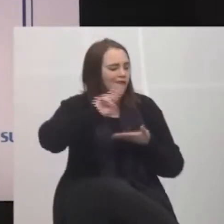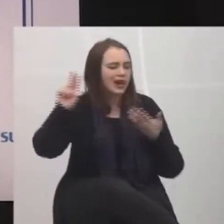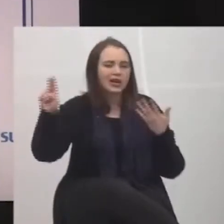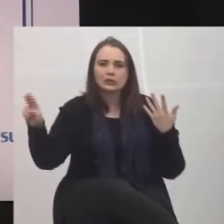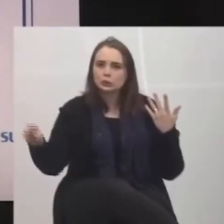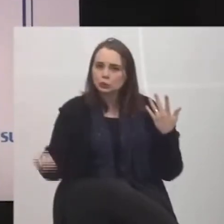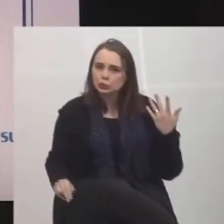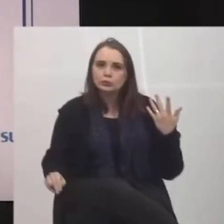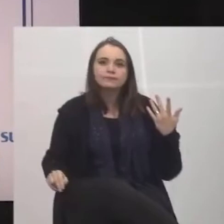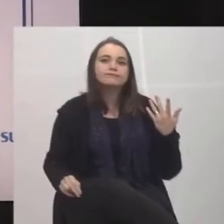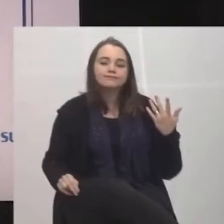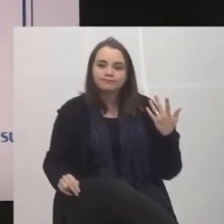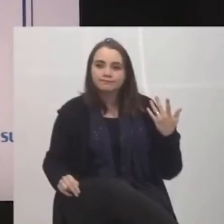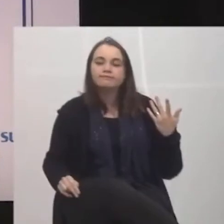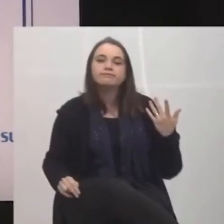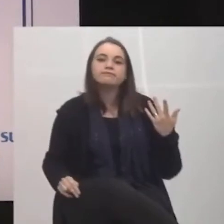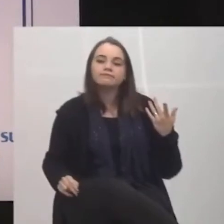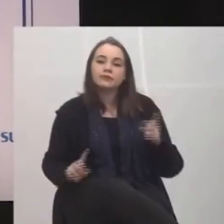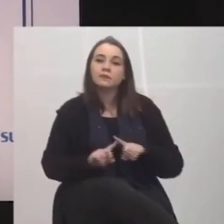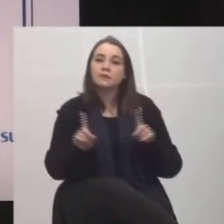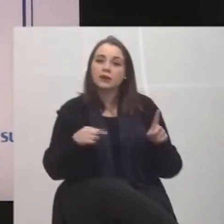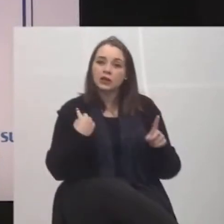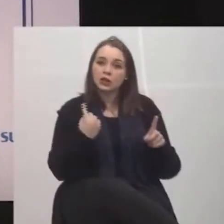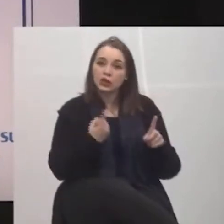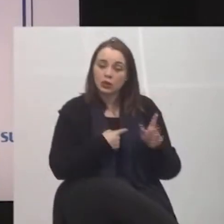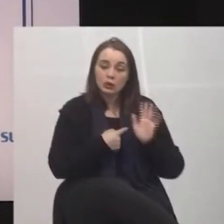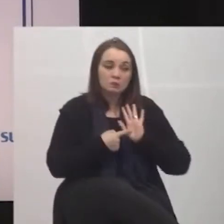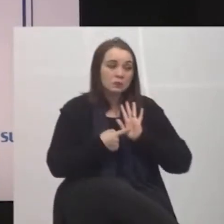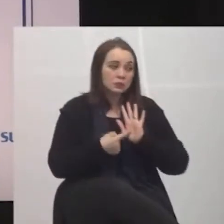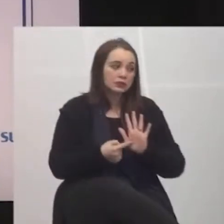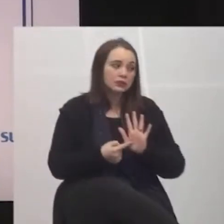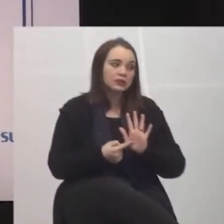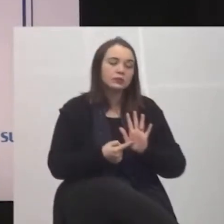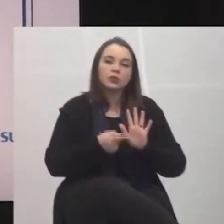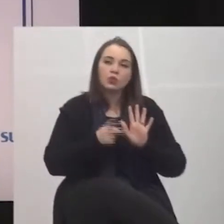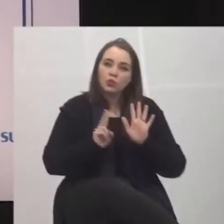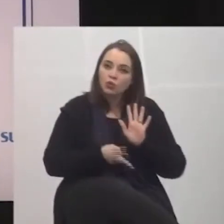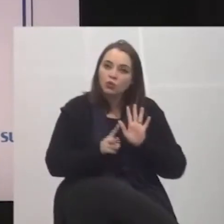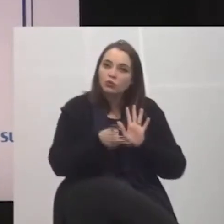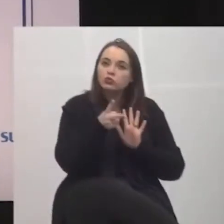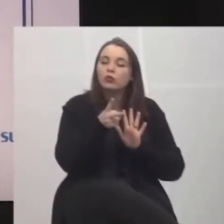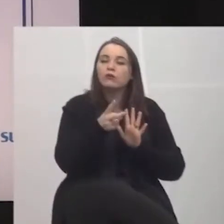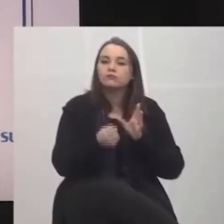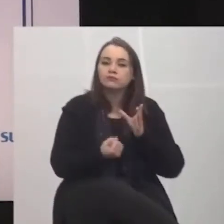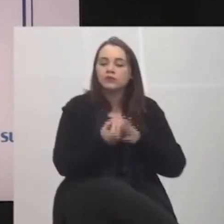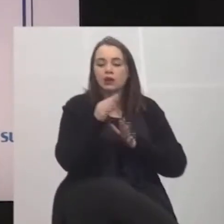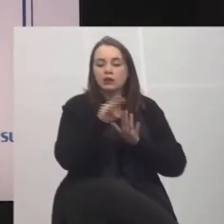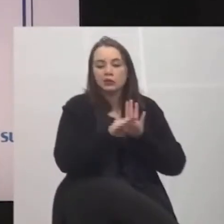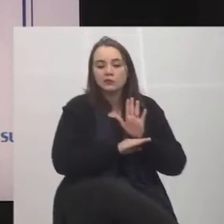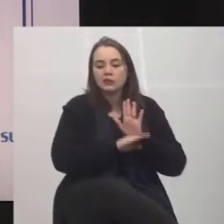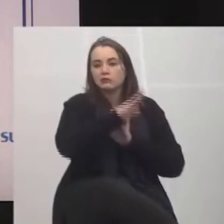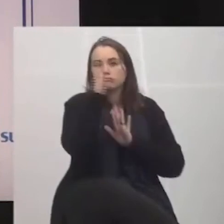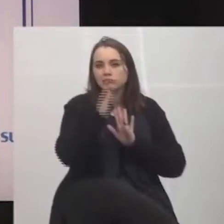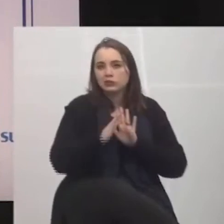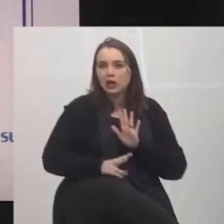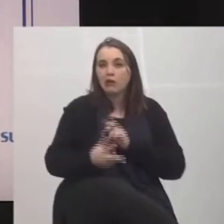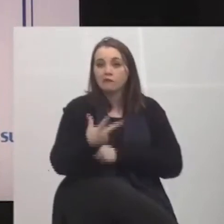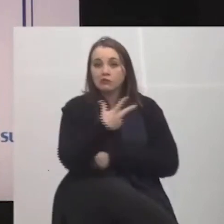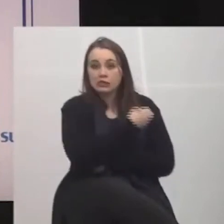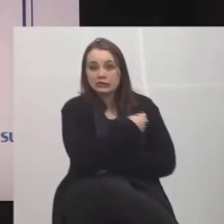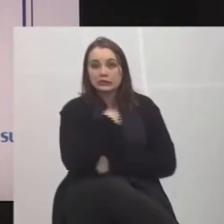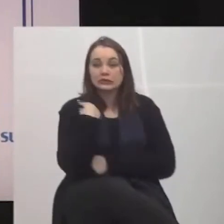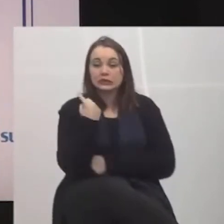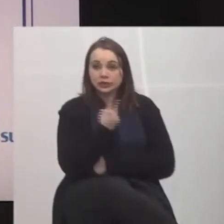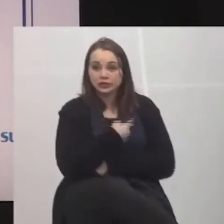né? Mas a gente evidencia, né? Então, continuar a implementação do Plano Nacional de Imunização, que é o que a